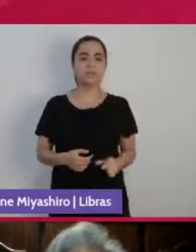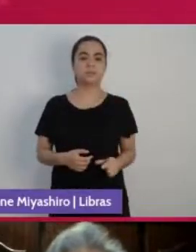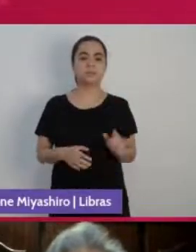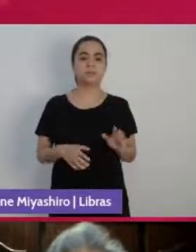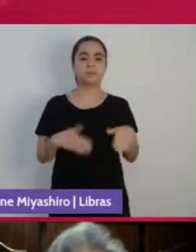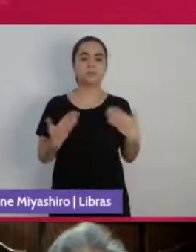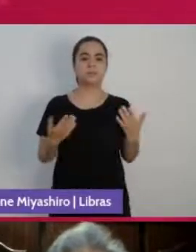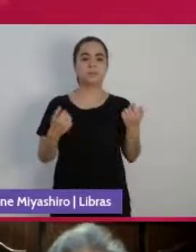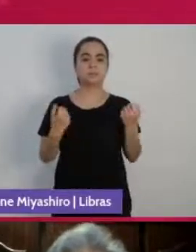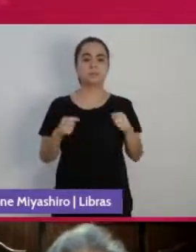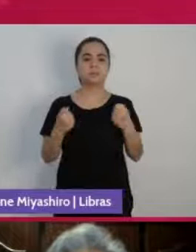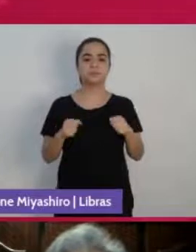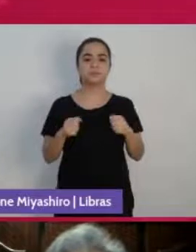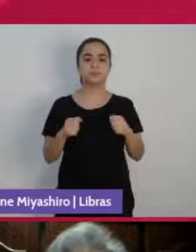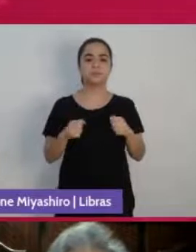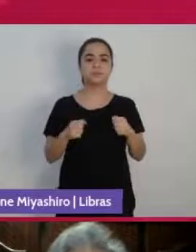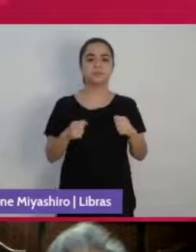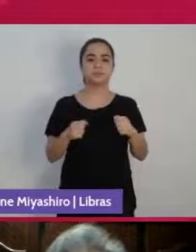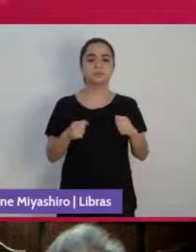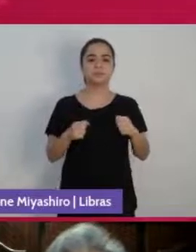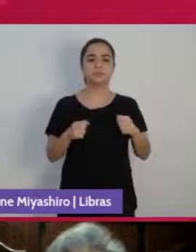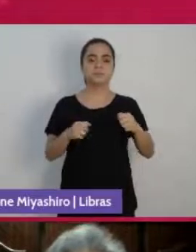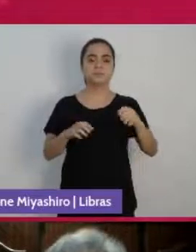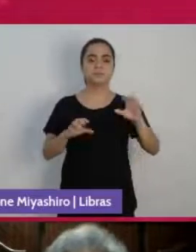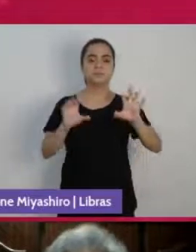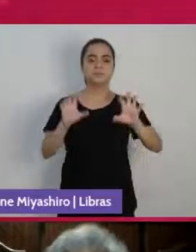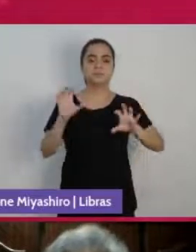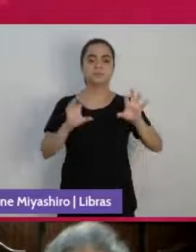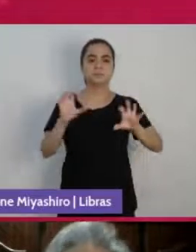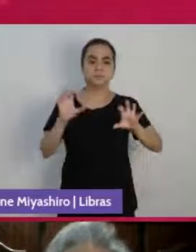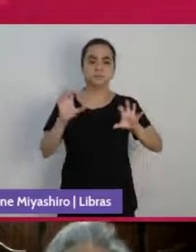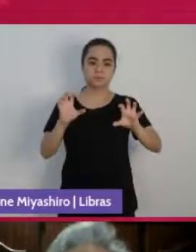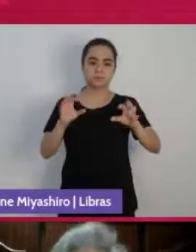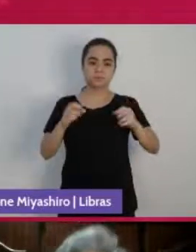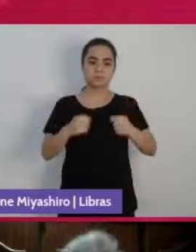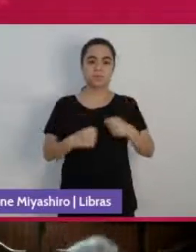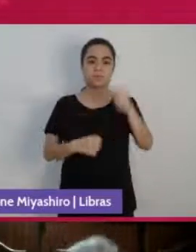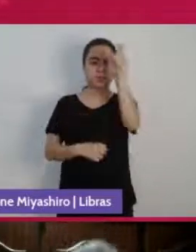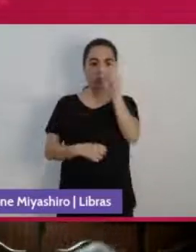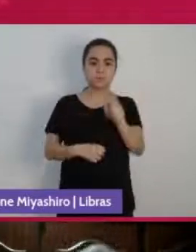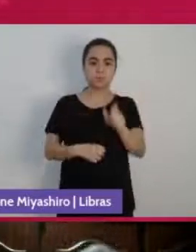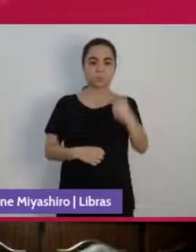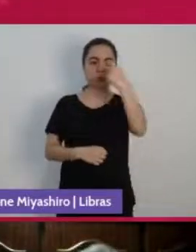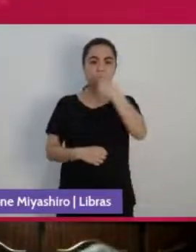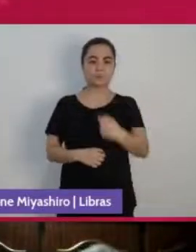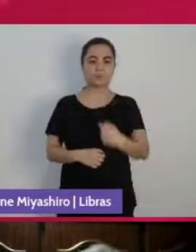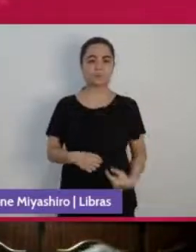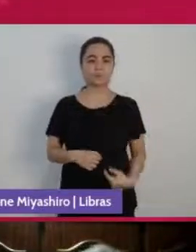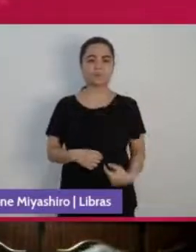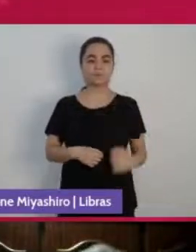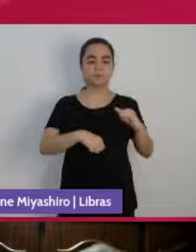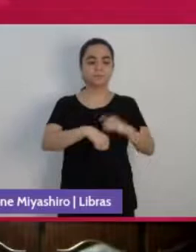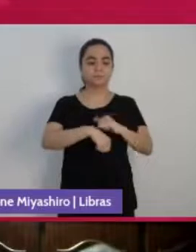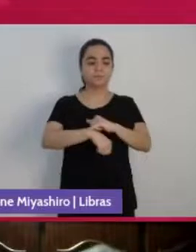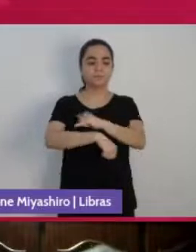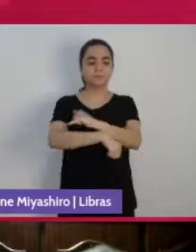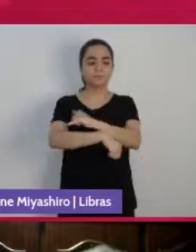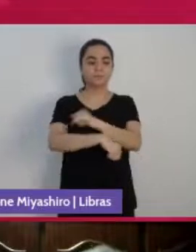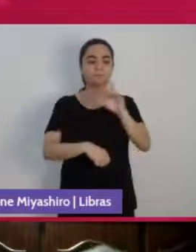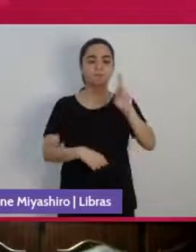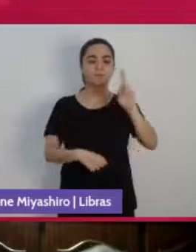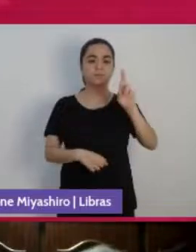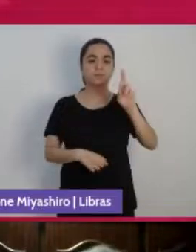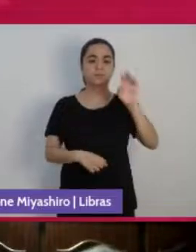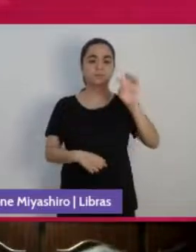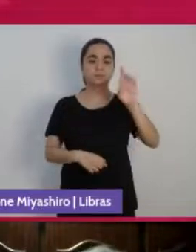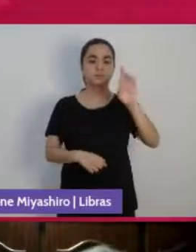que ver o sulco inframamário ou prega inframamária, tá? A gordura retromamária